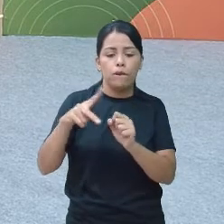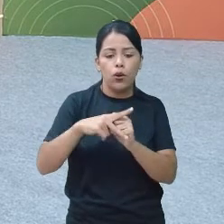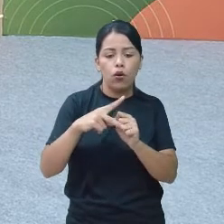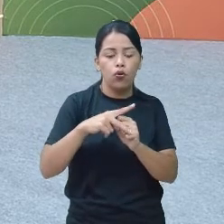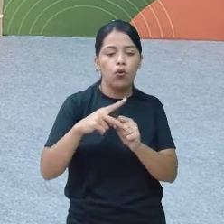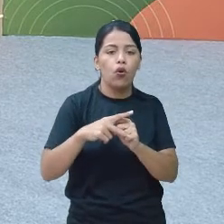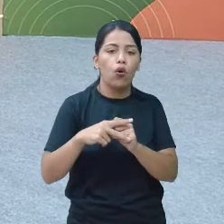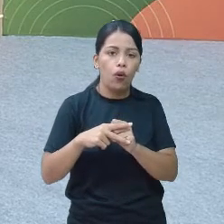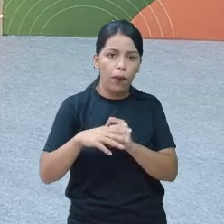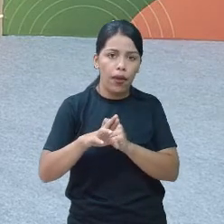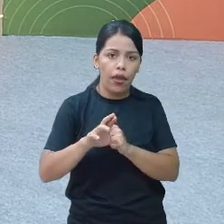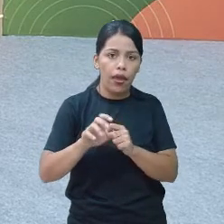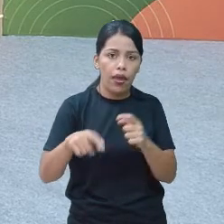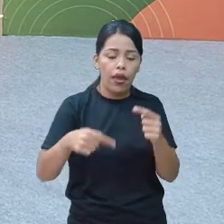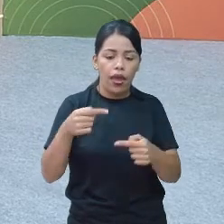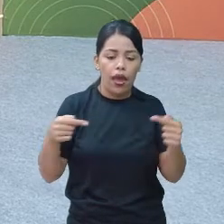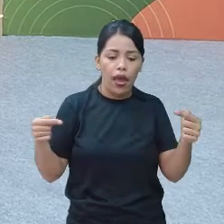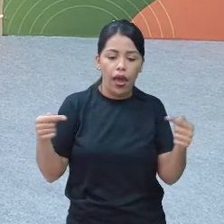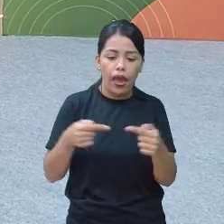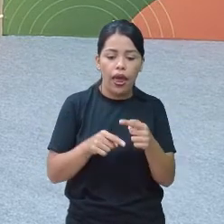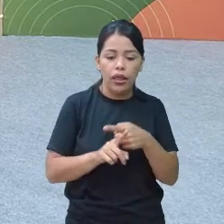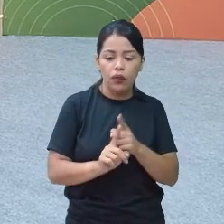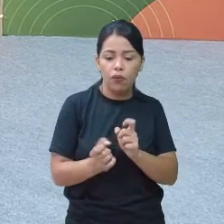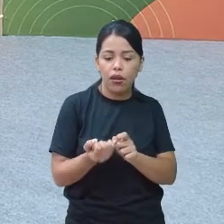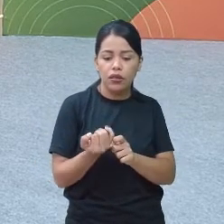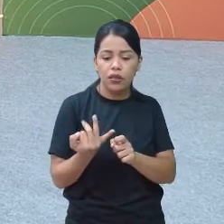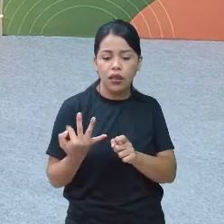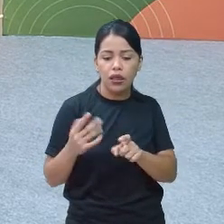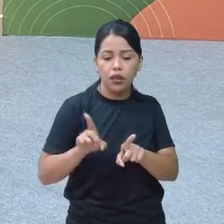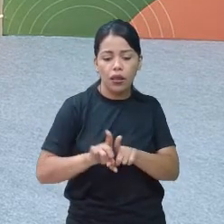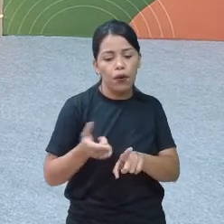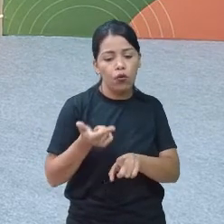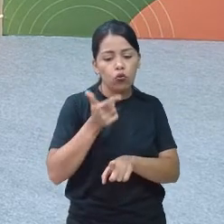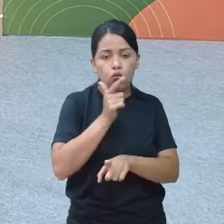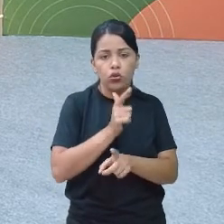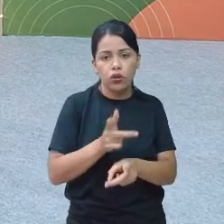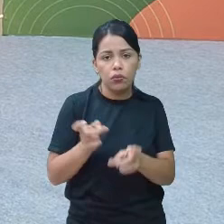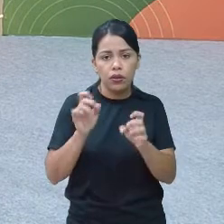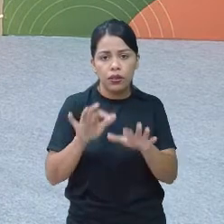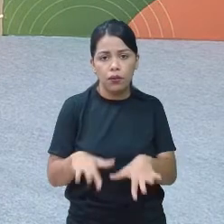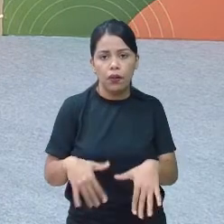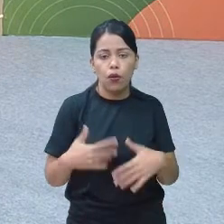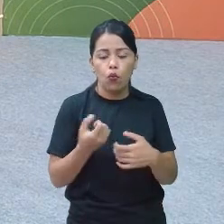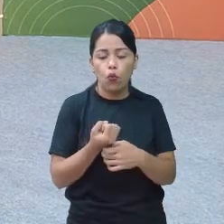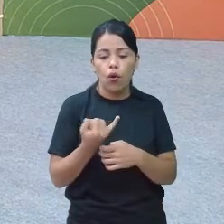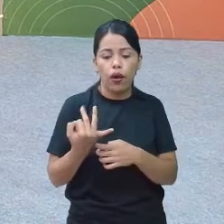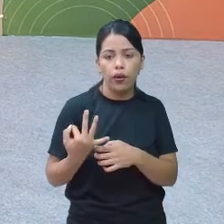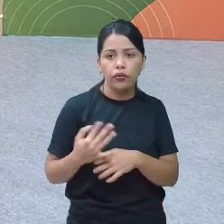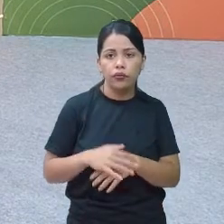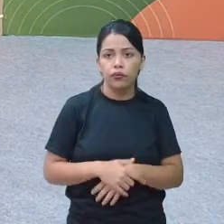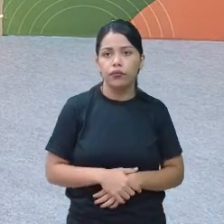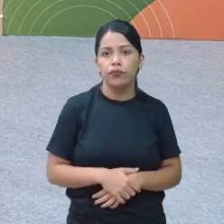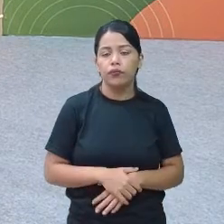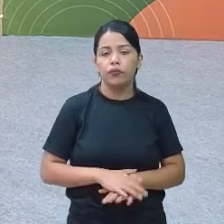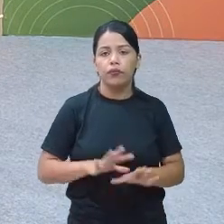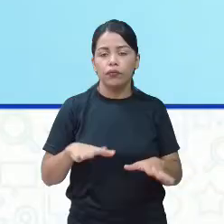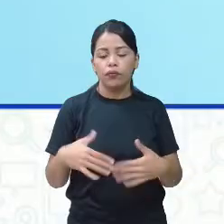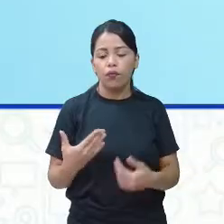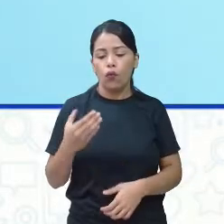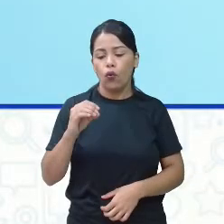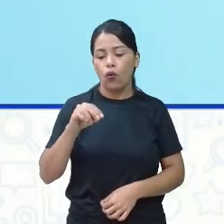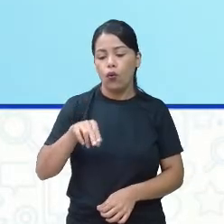de ser indefinido, porque eu não consigo medir a quantidade. o onde? O onde